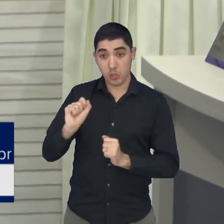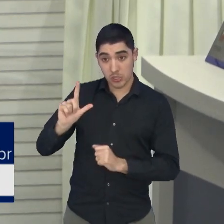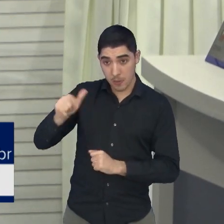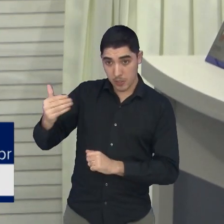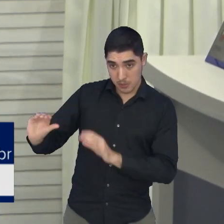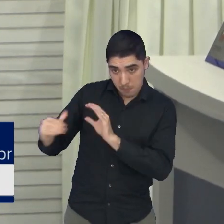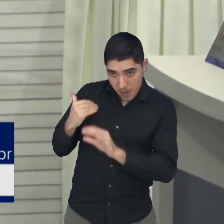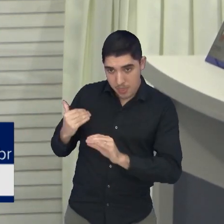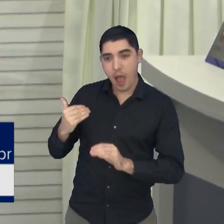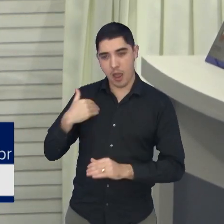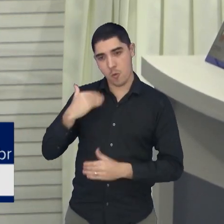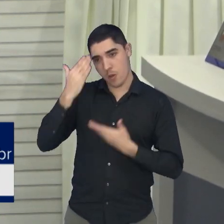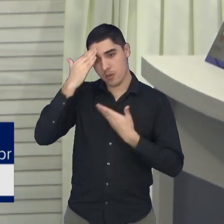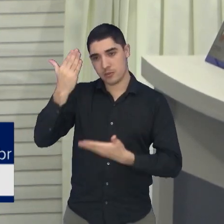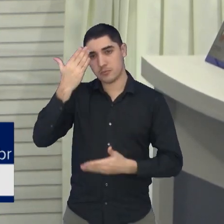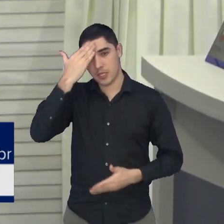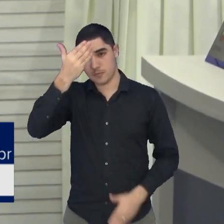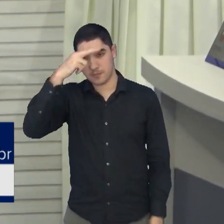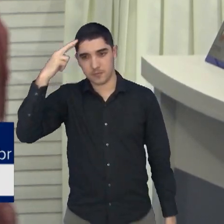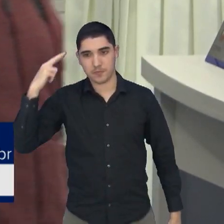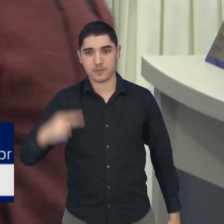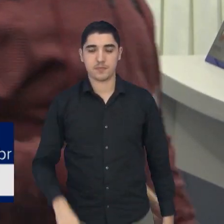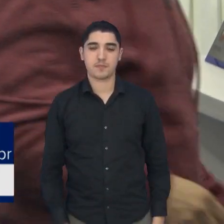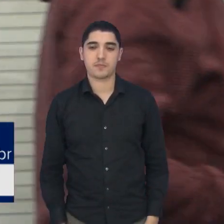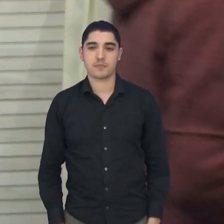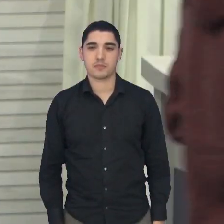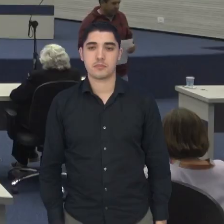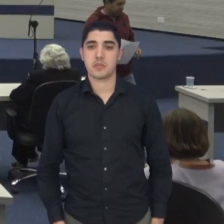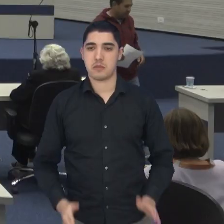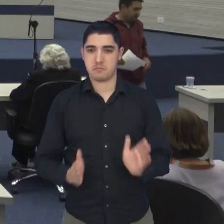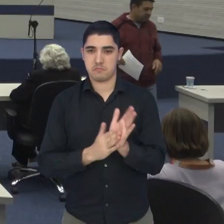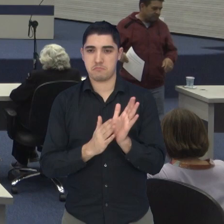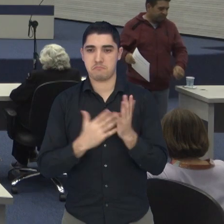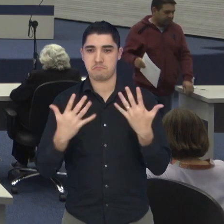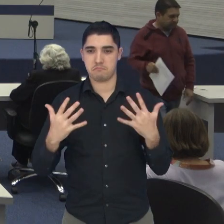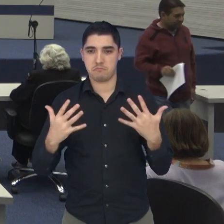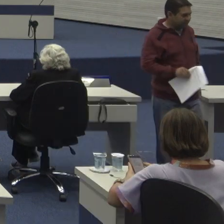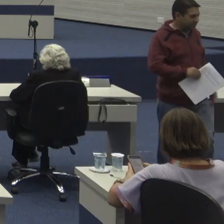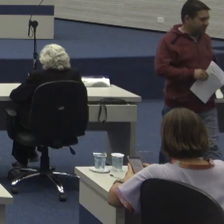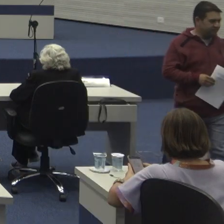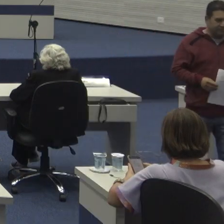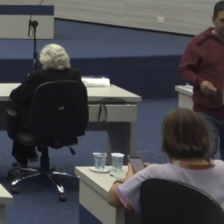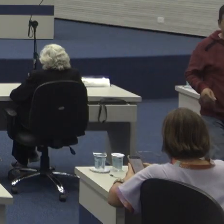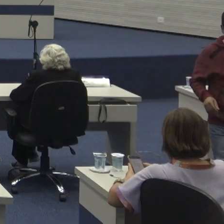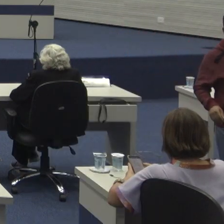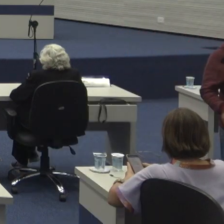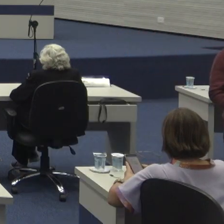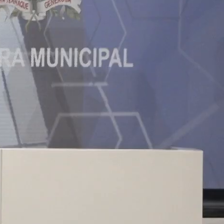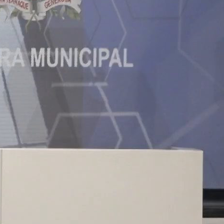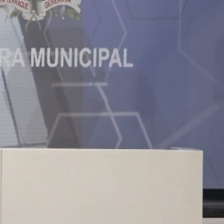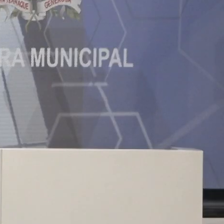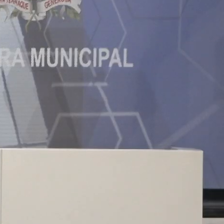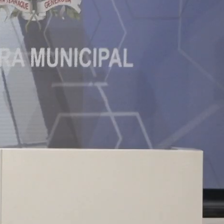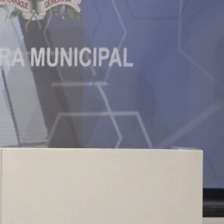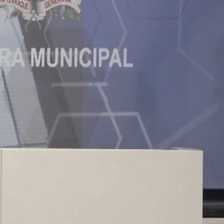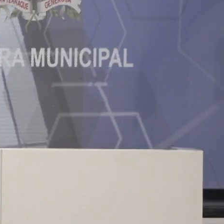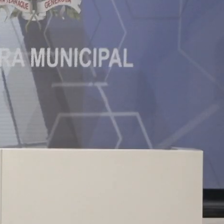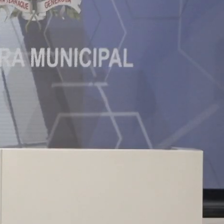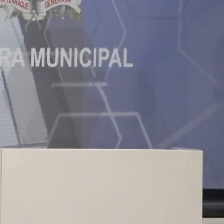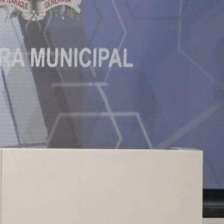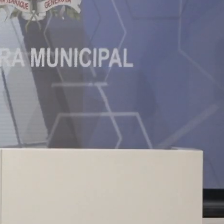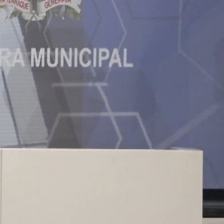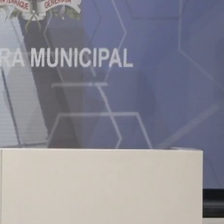muito. Obrigado. Obrigado, Roberto. Parabéns, Júnior, vereador Júnior da Farmácia, também fazendo um trabalho especial, não só na sua